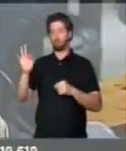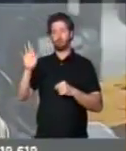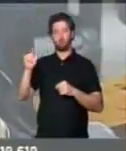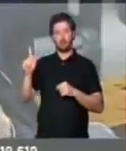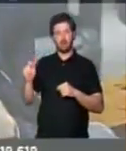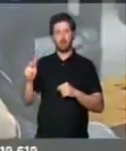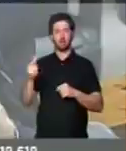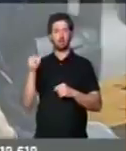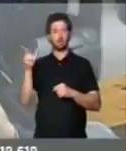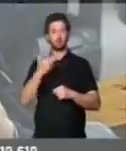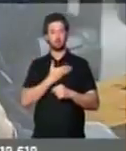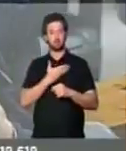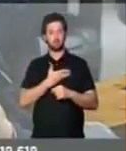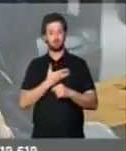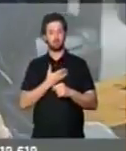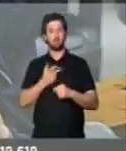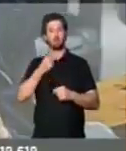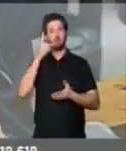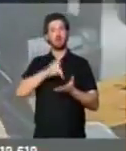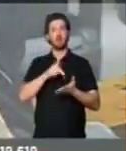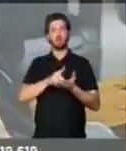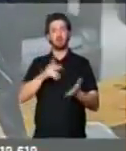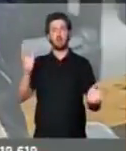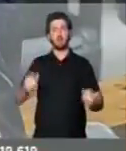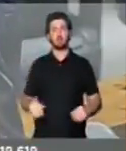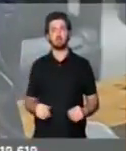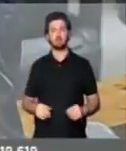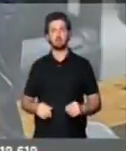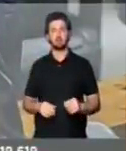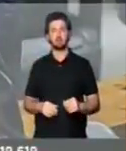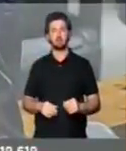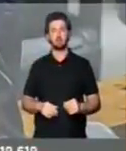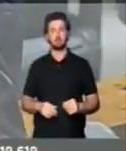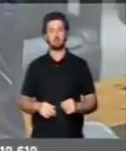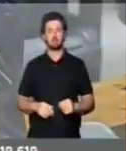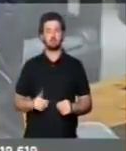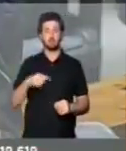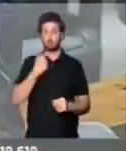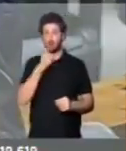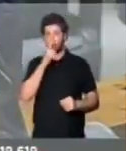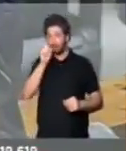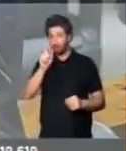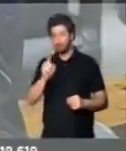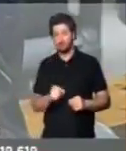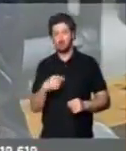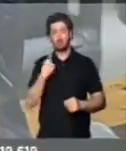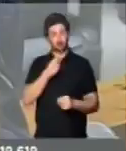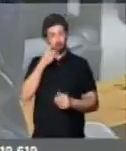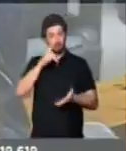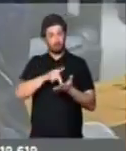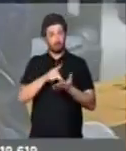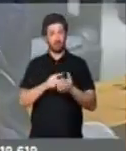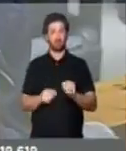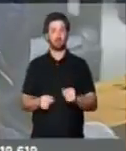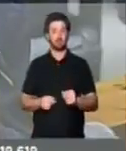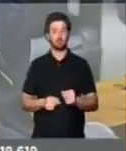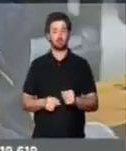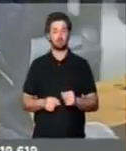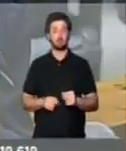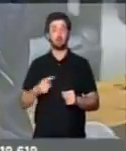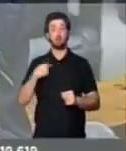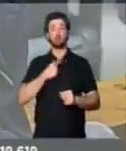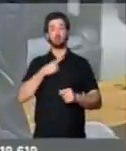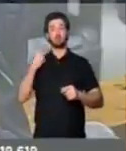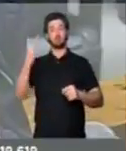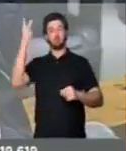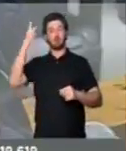colegas aqui, de falar a verdade. Porque nós não mentimos, nós falamos a verdade. Nós temos princípios, nós